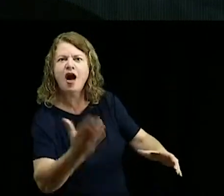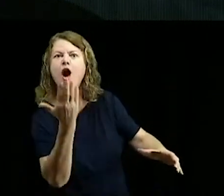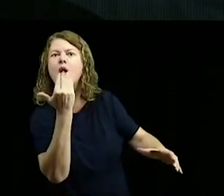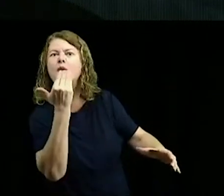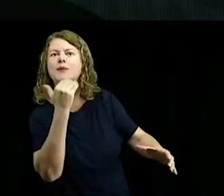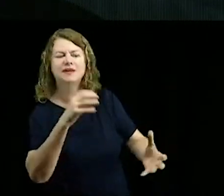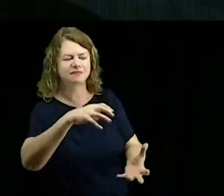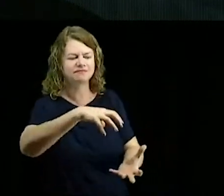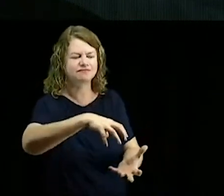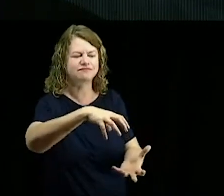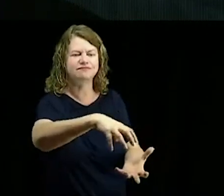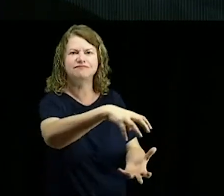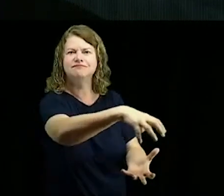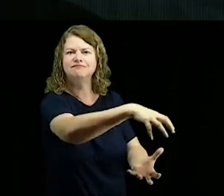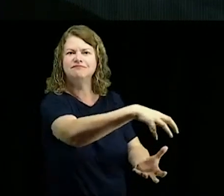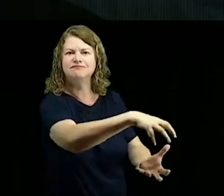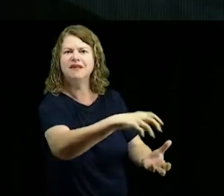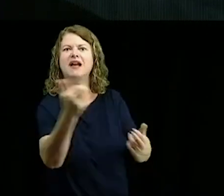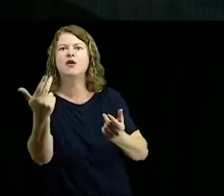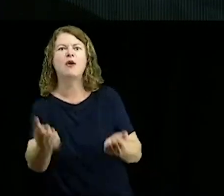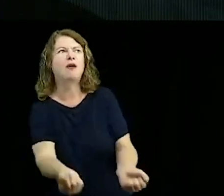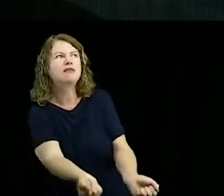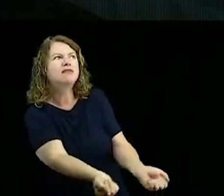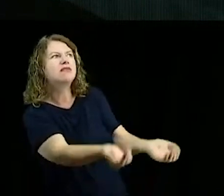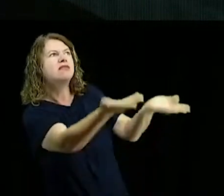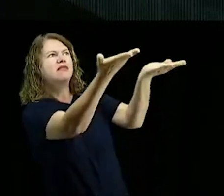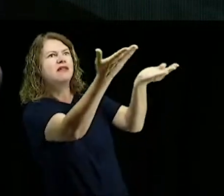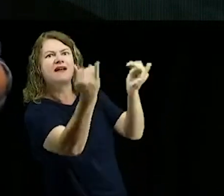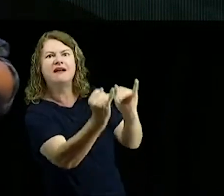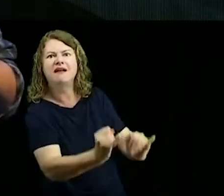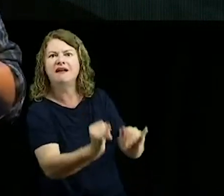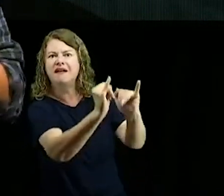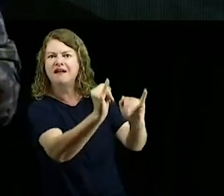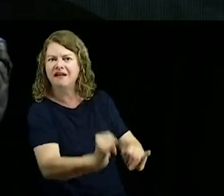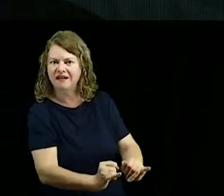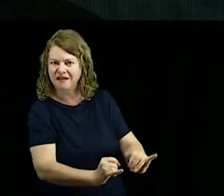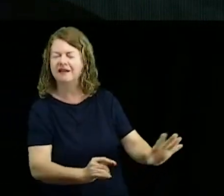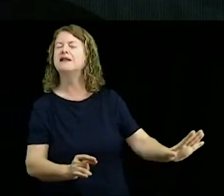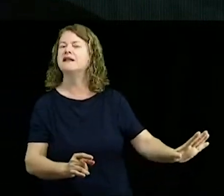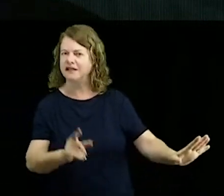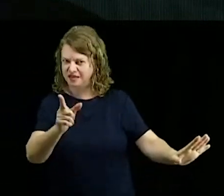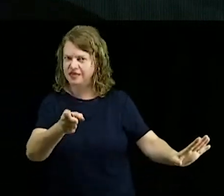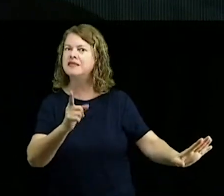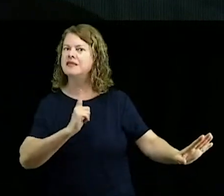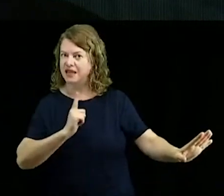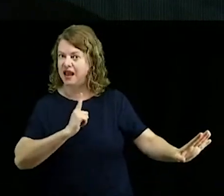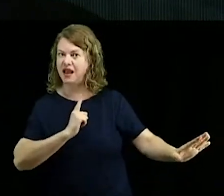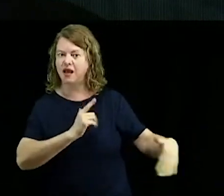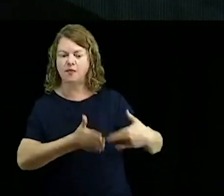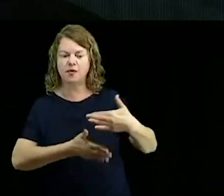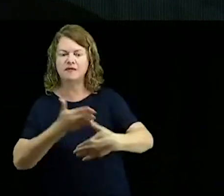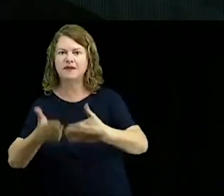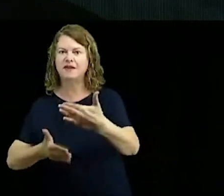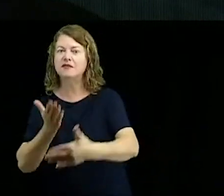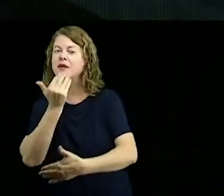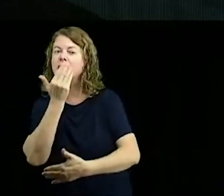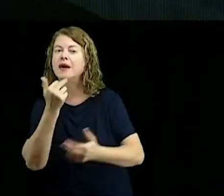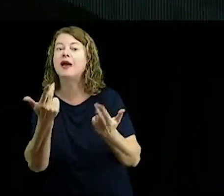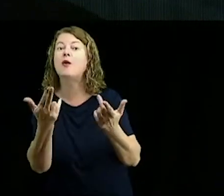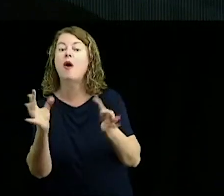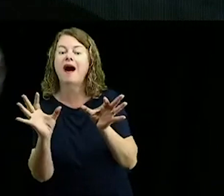às entidades. Esse processo de comer junto é um processo de